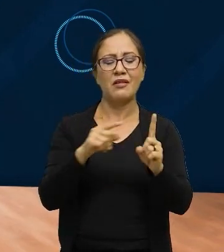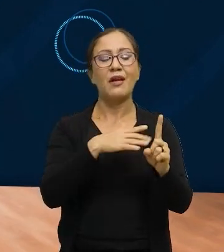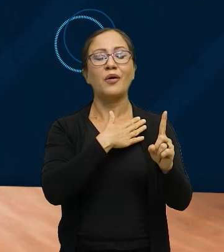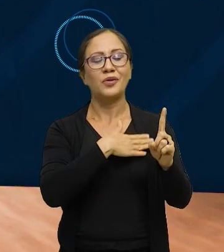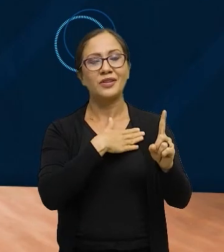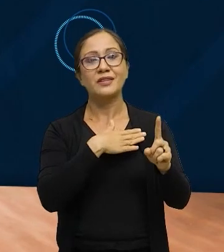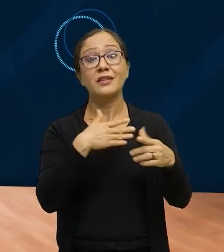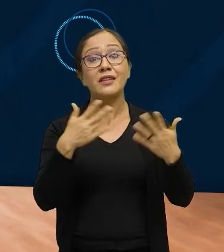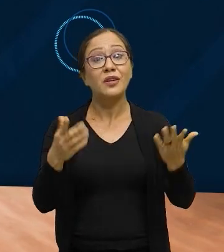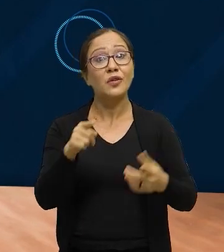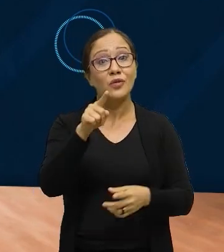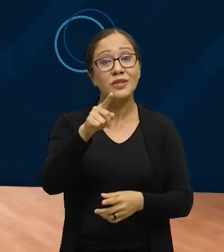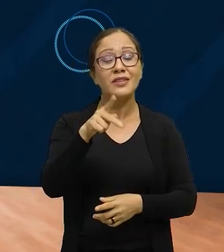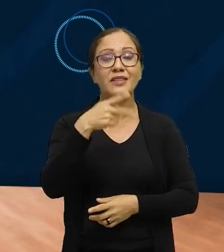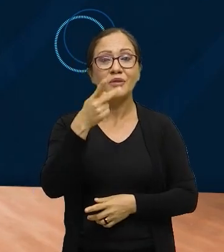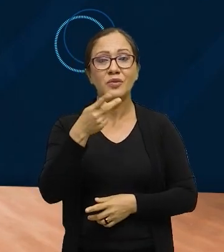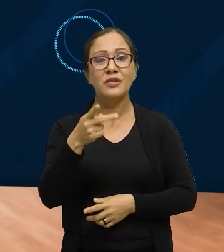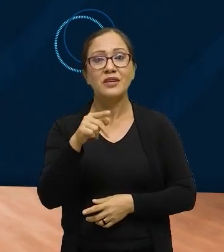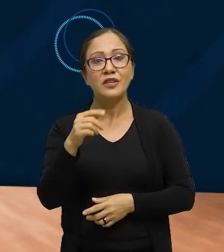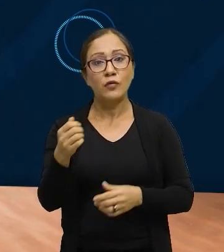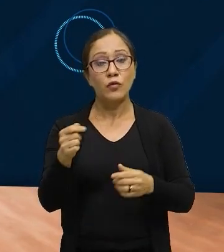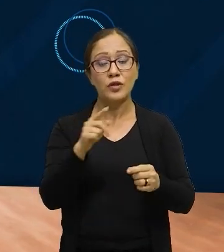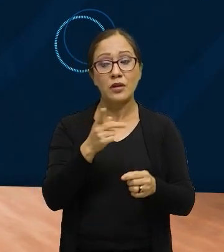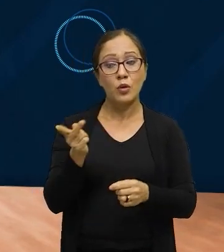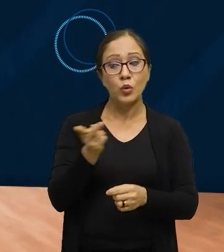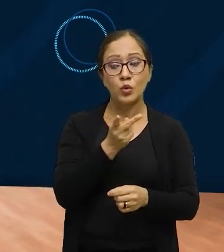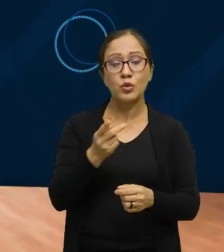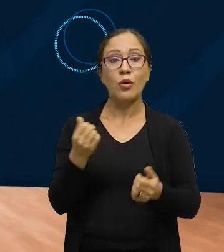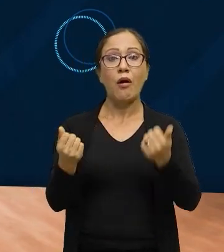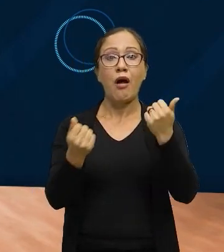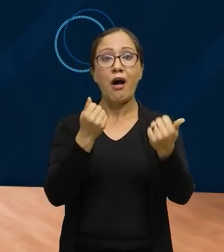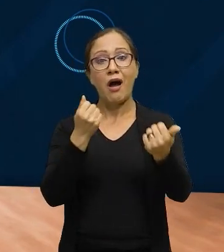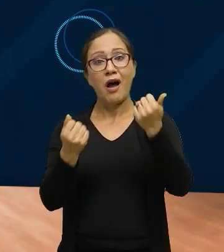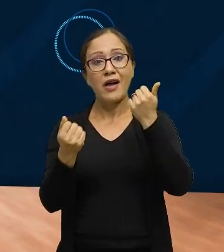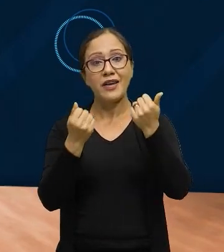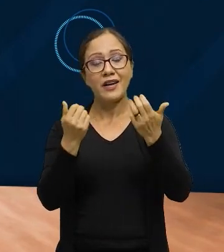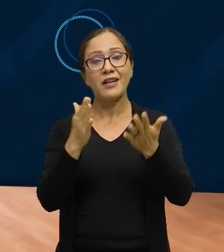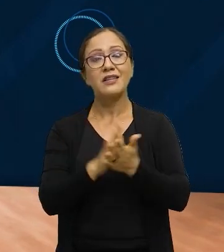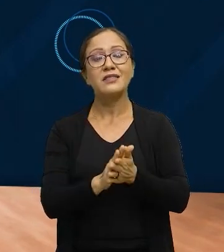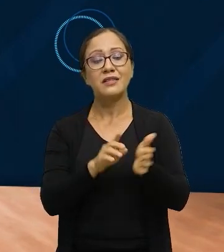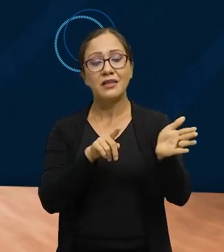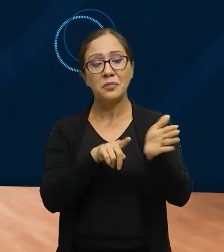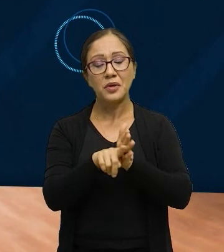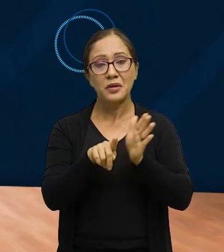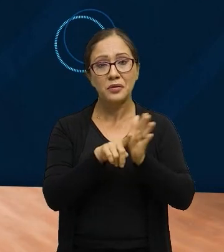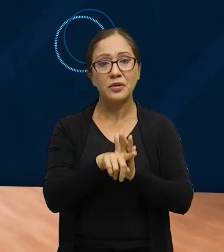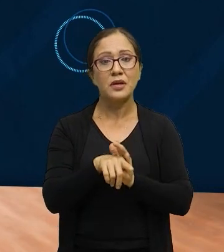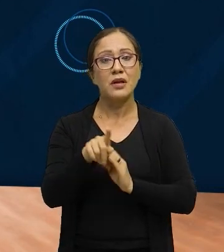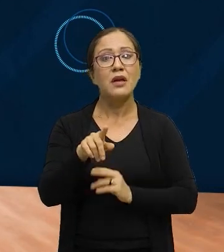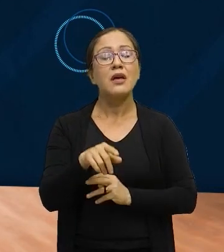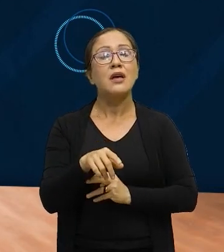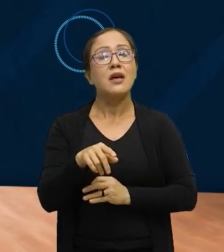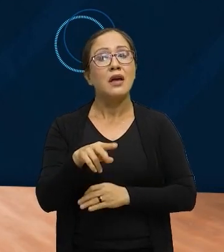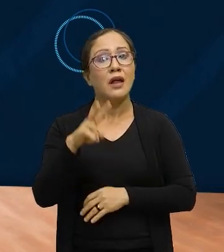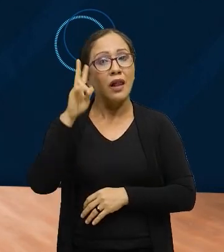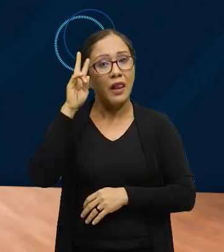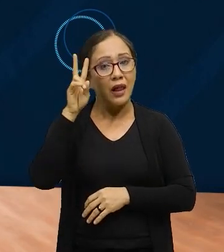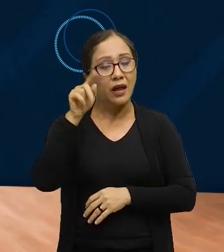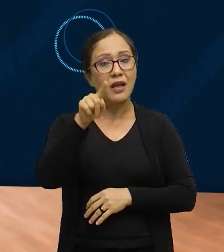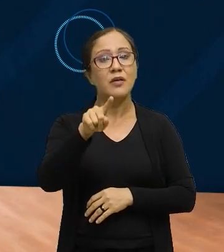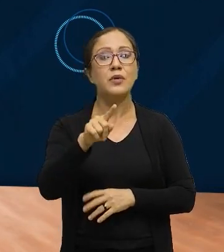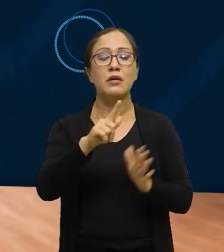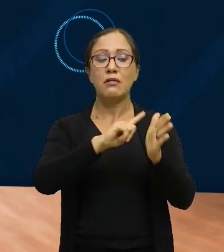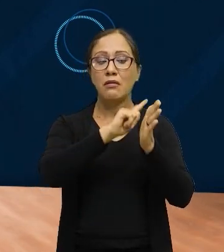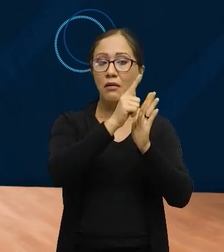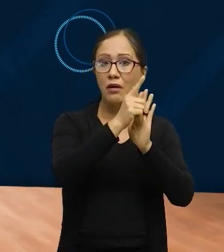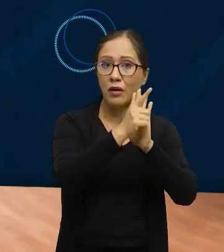sua opinião. Você tem que fazer uma análise fria da questão. Lembre-se, saber que é um gênero. E o